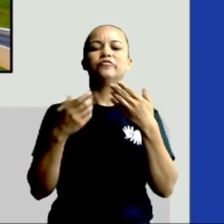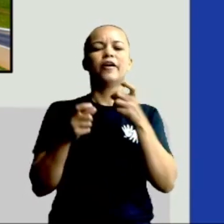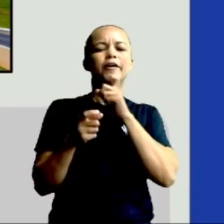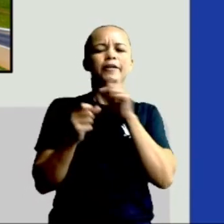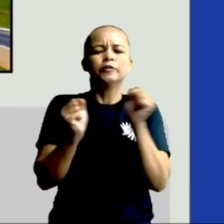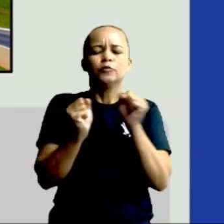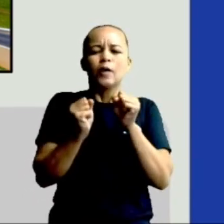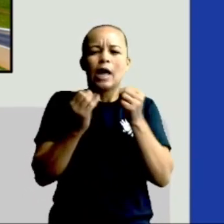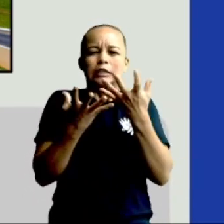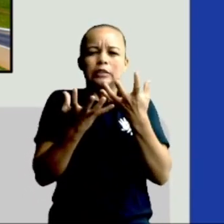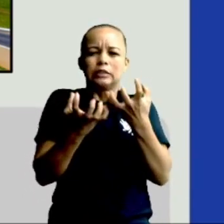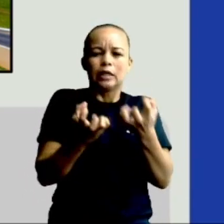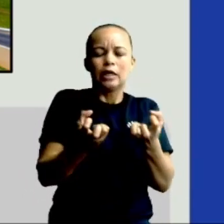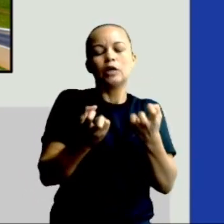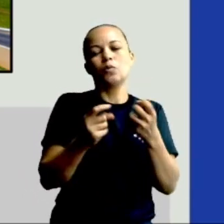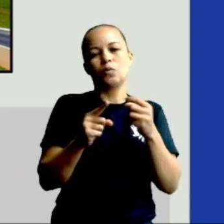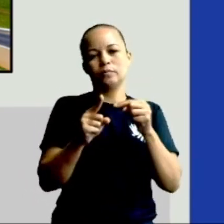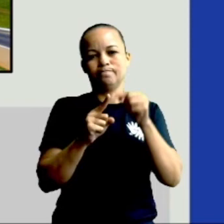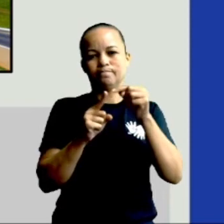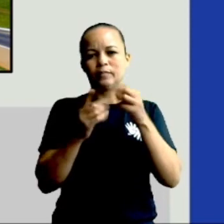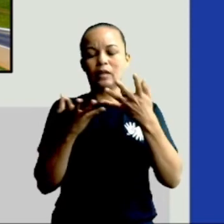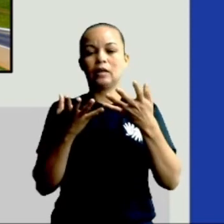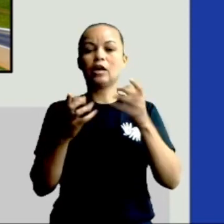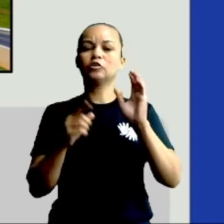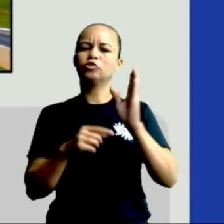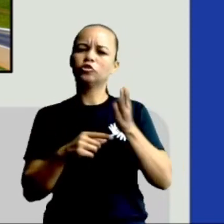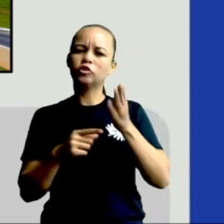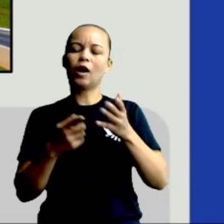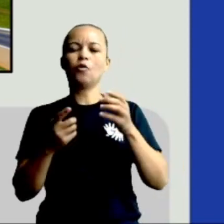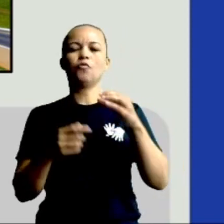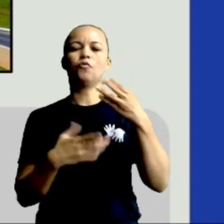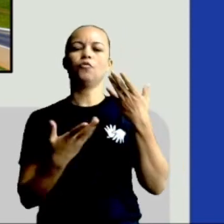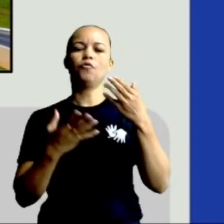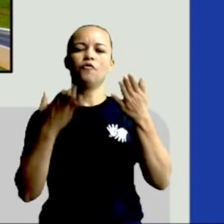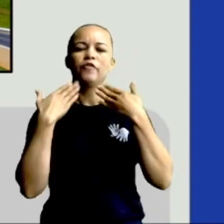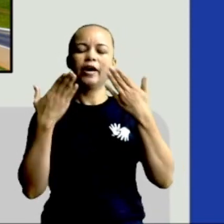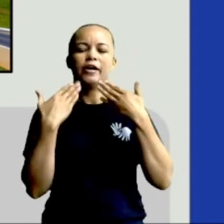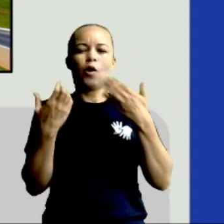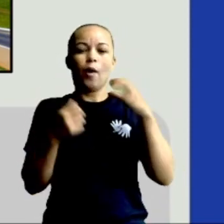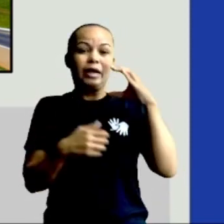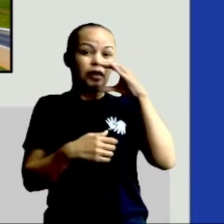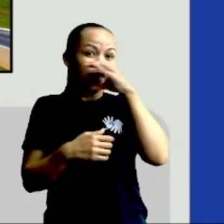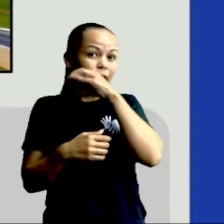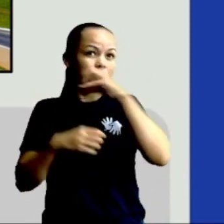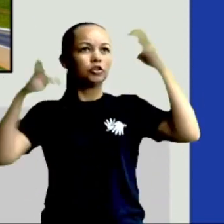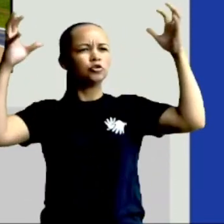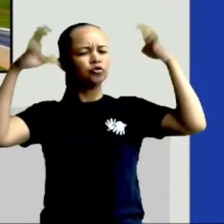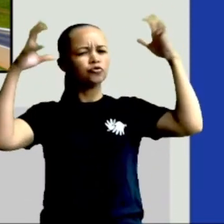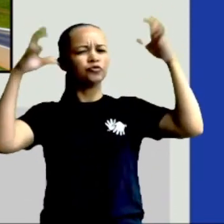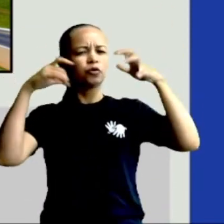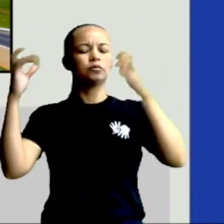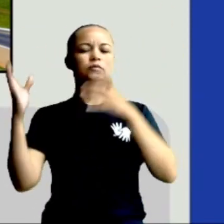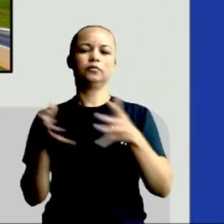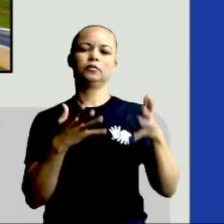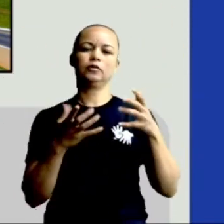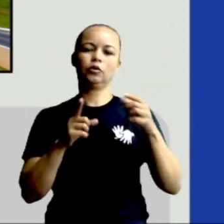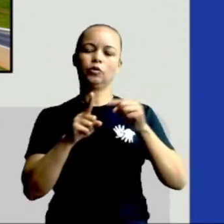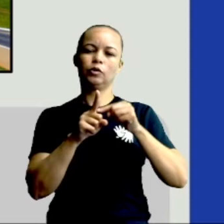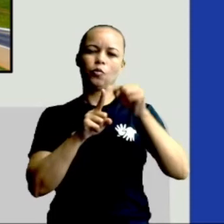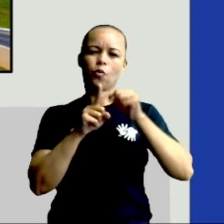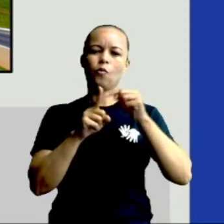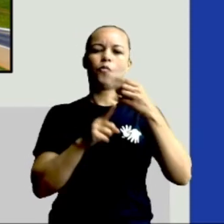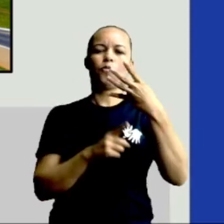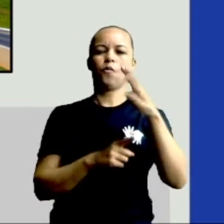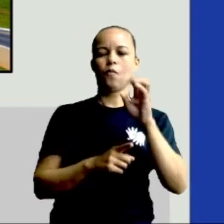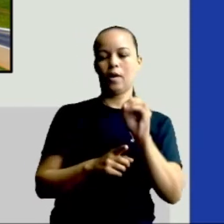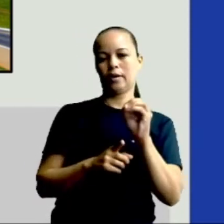apresenta temperaturas amenas. Já o verão é quente e chuvoso. As temperaturas variam de 40 graus nos meses mais